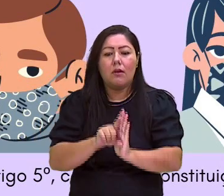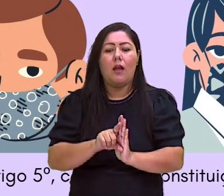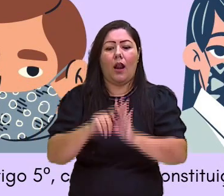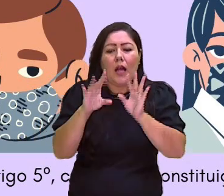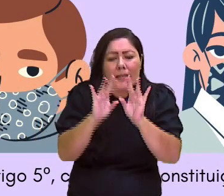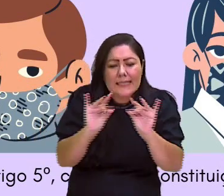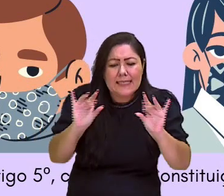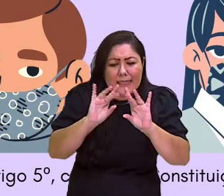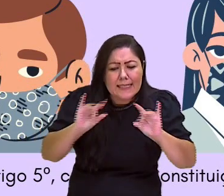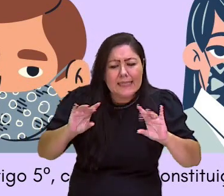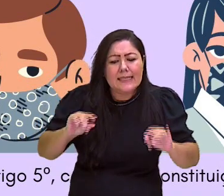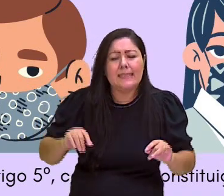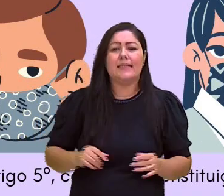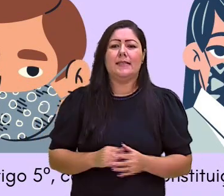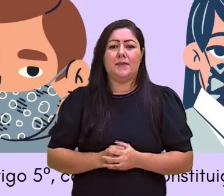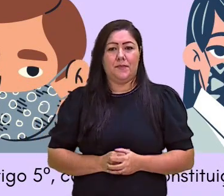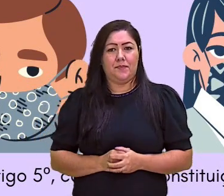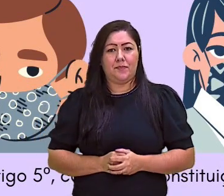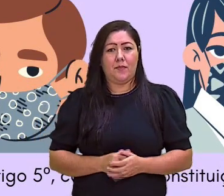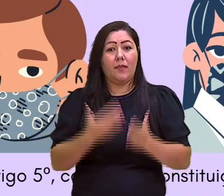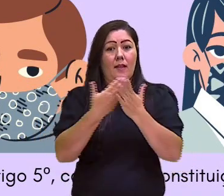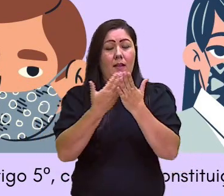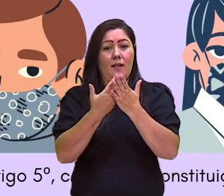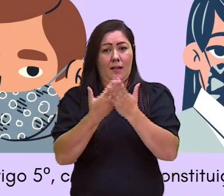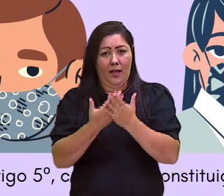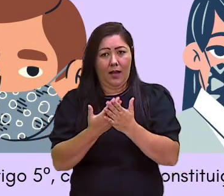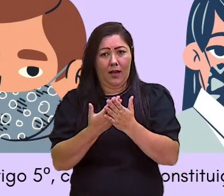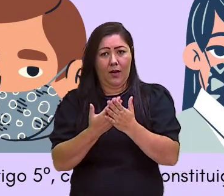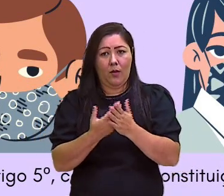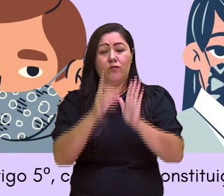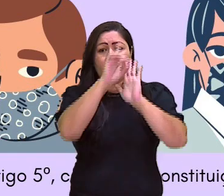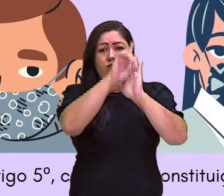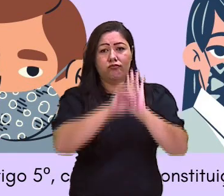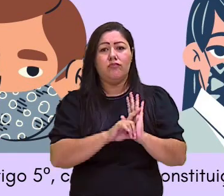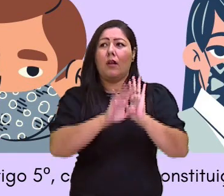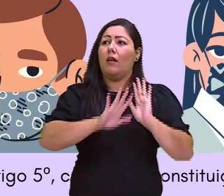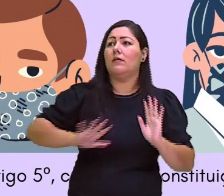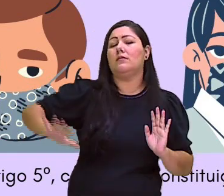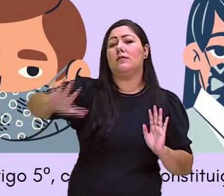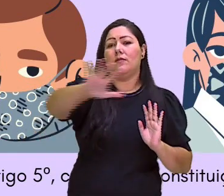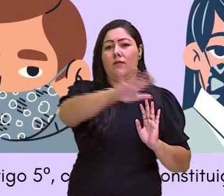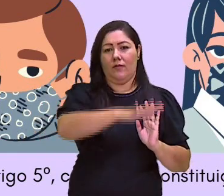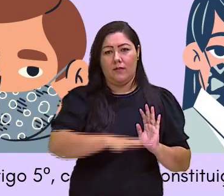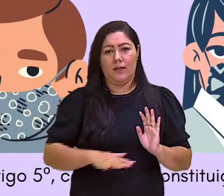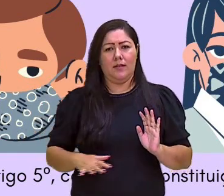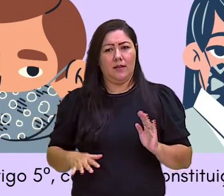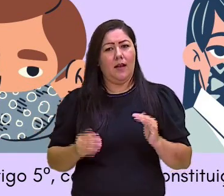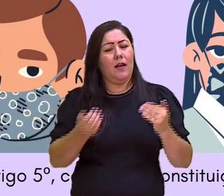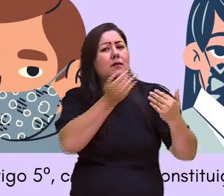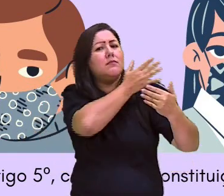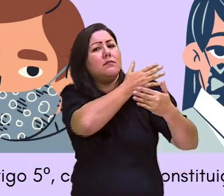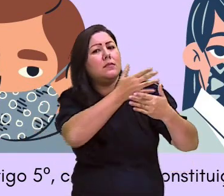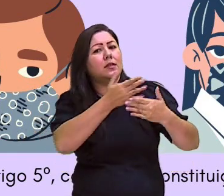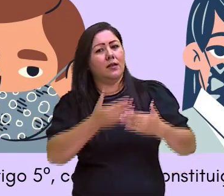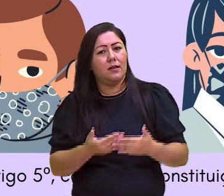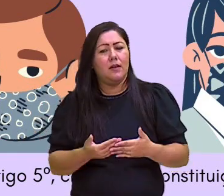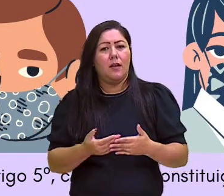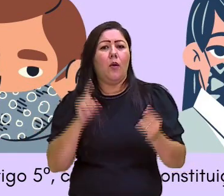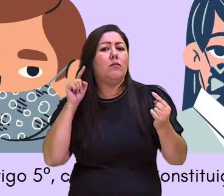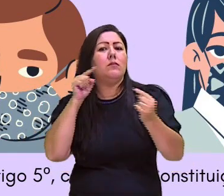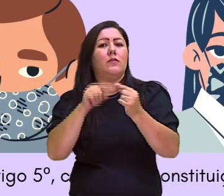aula sobre os direitos universais e sua origem tem como finalidade olharmos para o passado, como